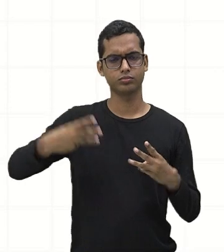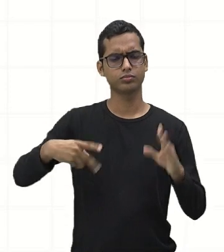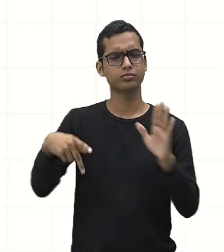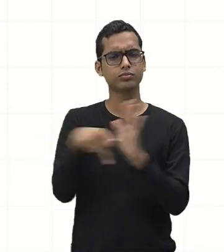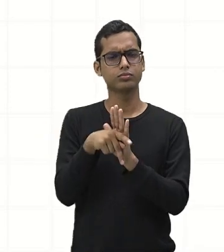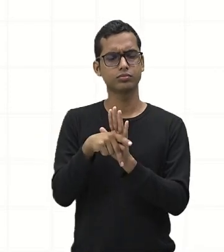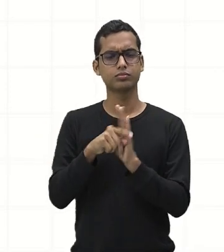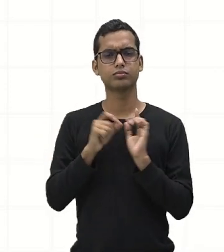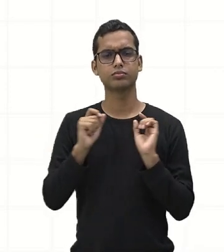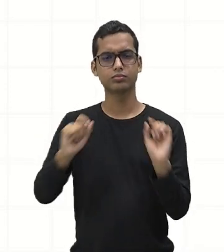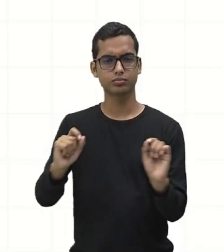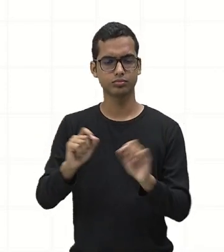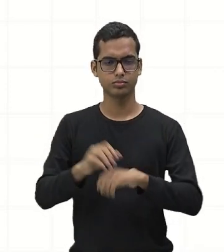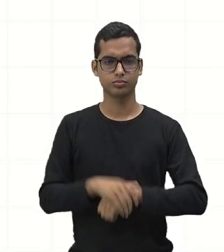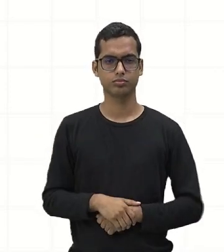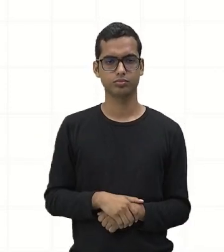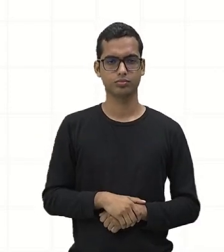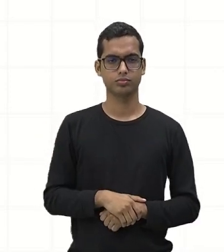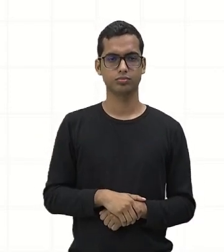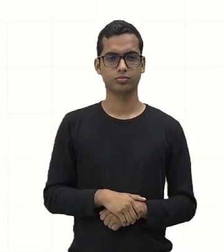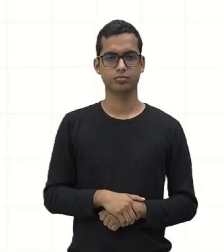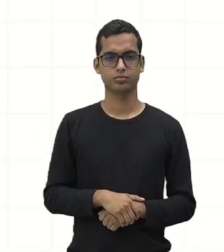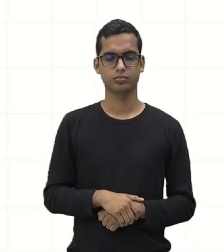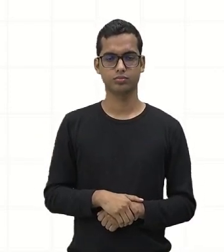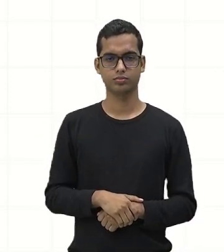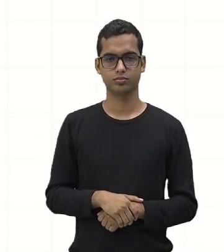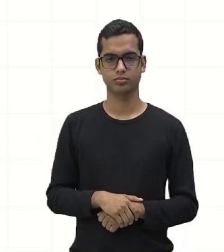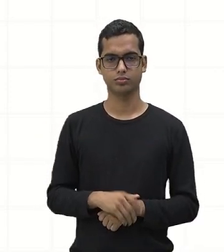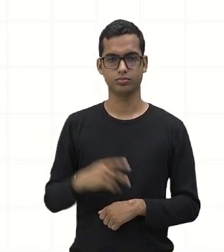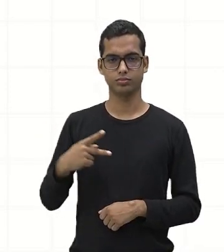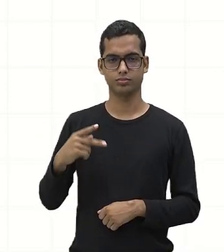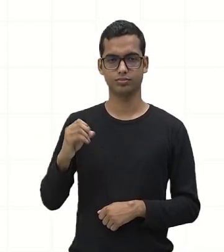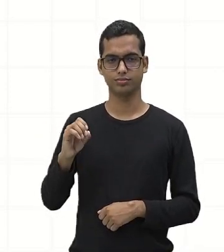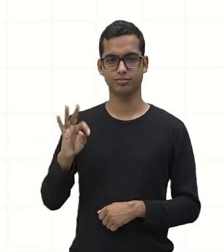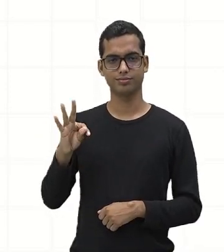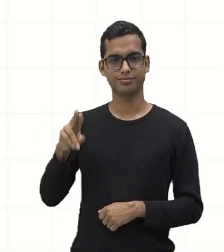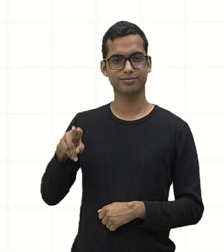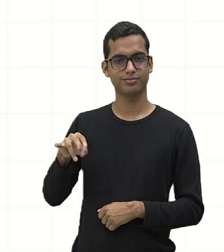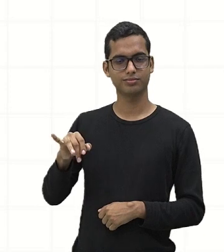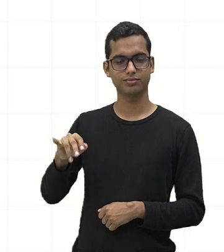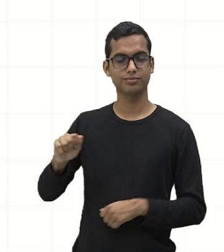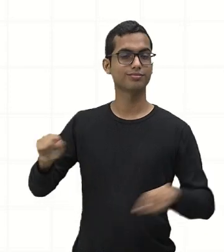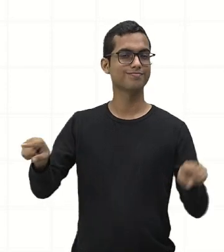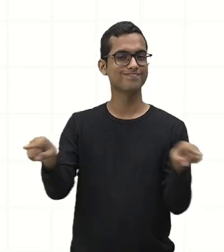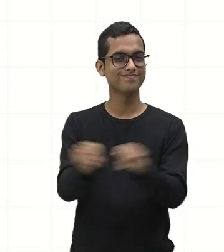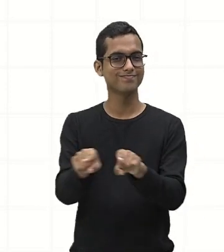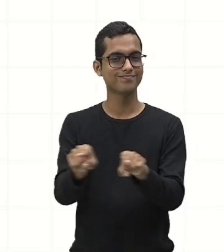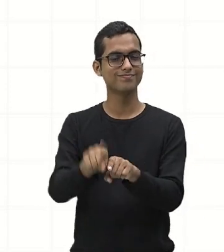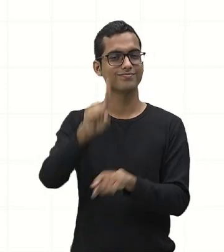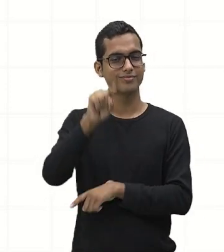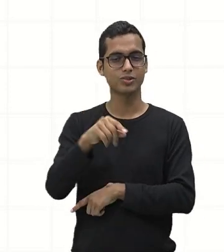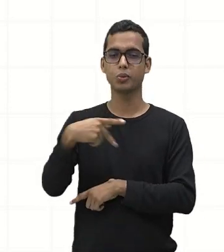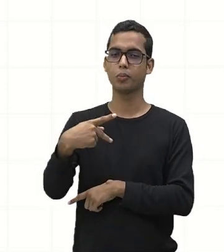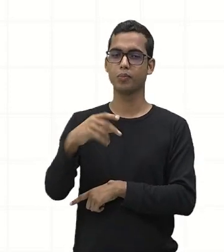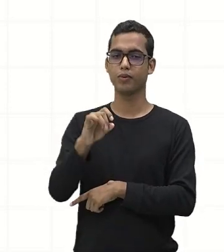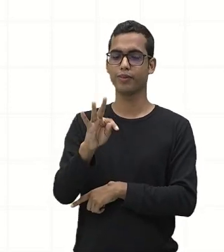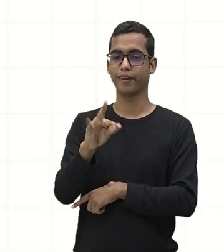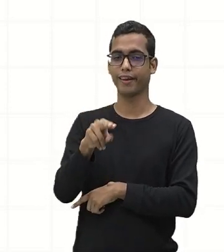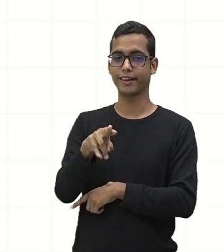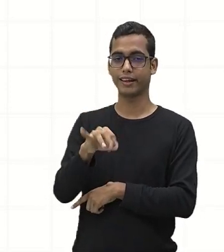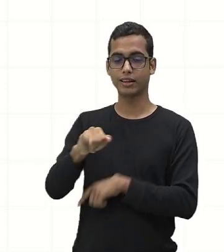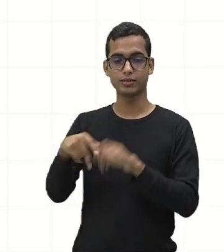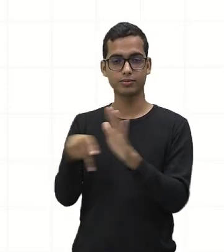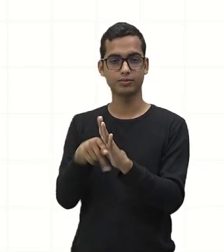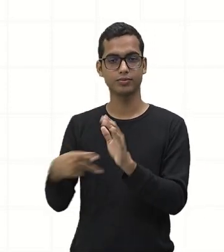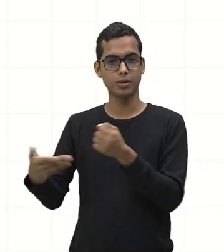base de uma potência também é uma potência, o que devemos fazer? Multiplicar os expoentes.